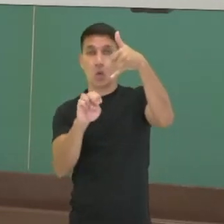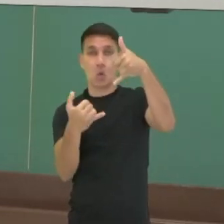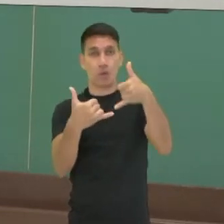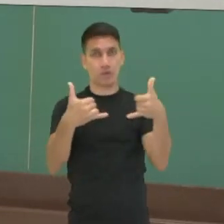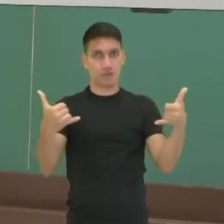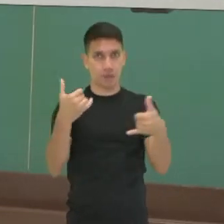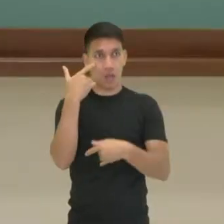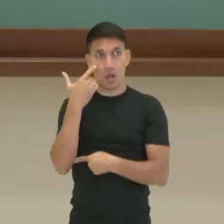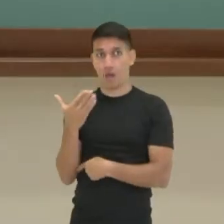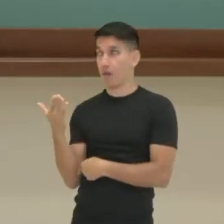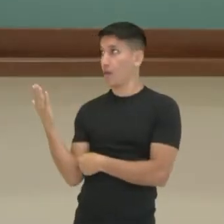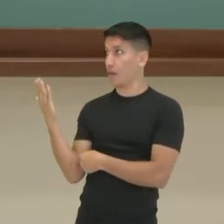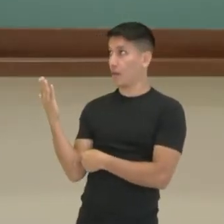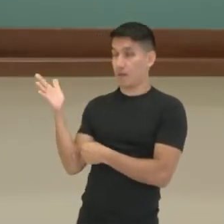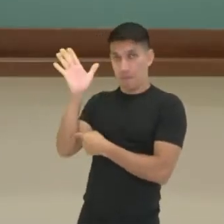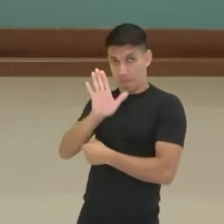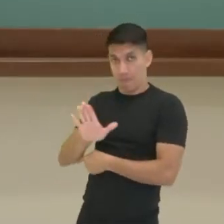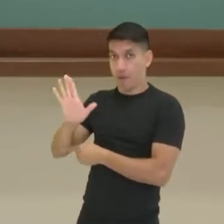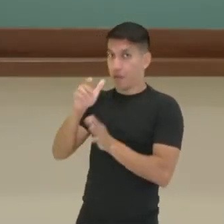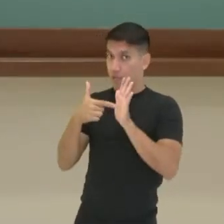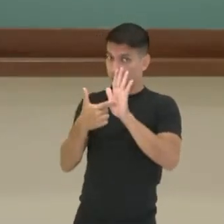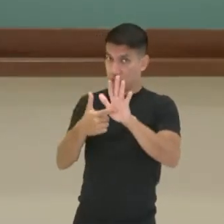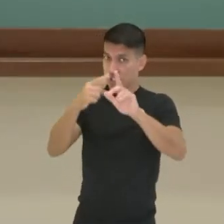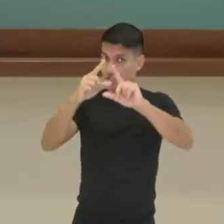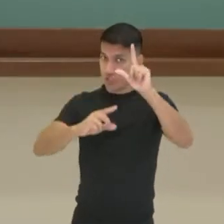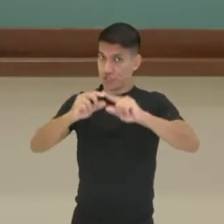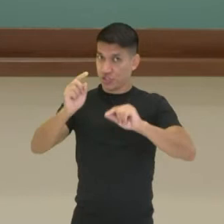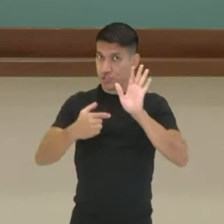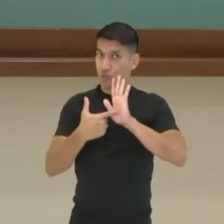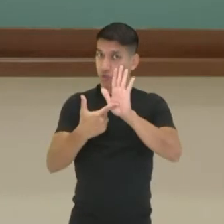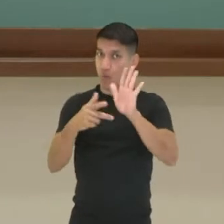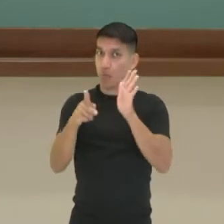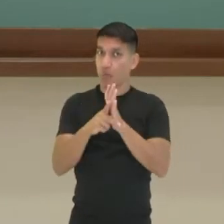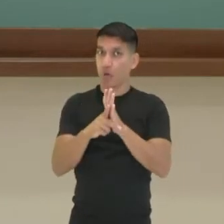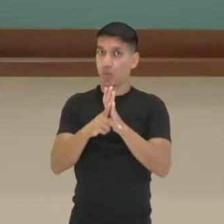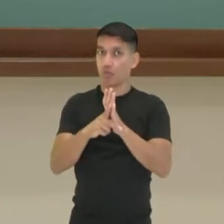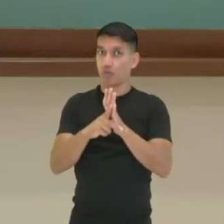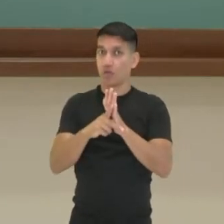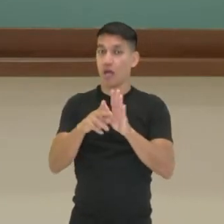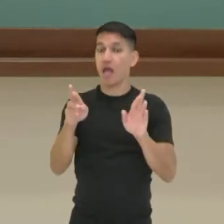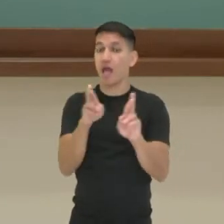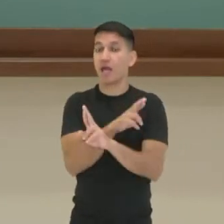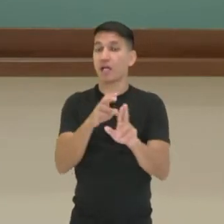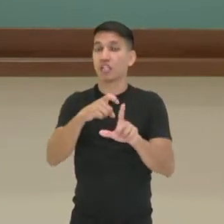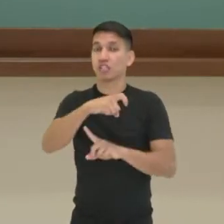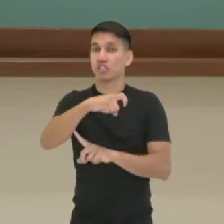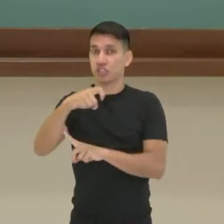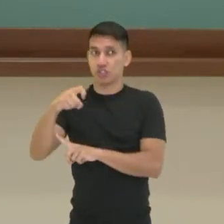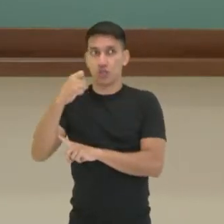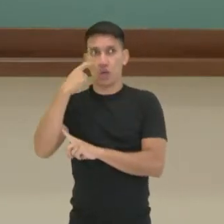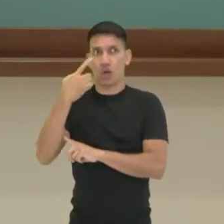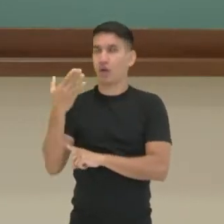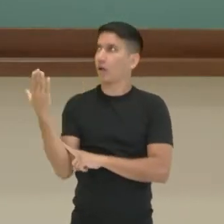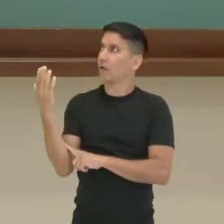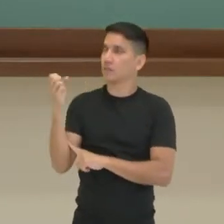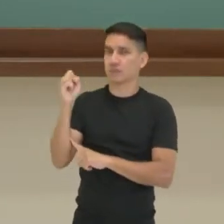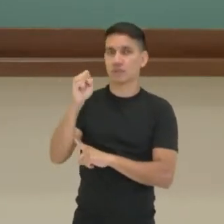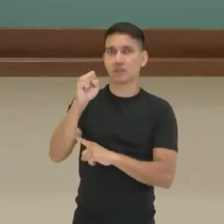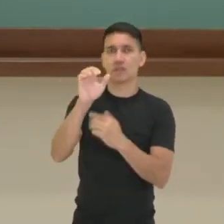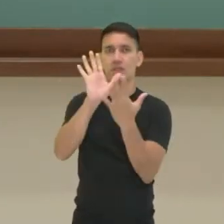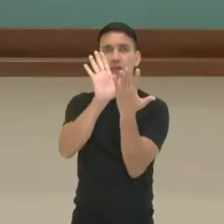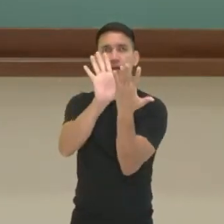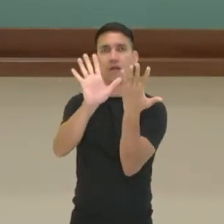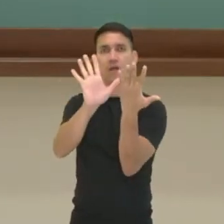caso da nossa estrela em relação ao eixo X. Pessoal, se eu fizer isso aqui, dobrar